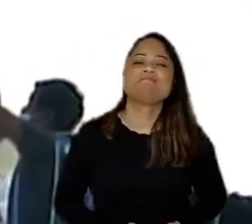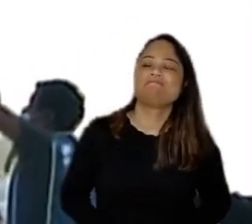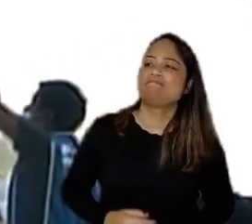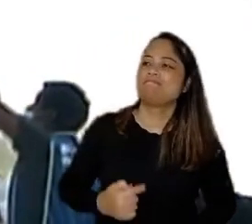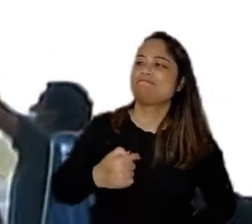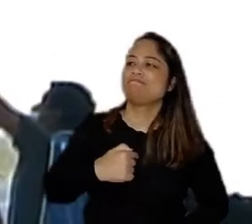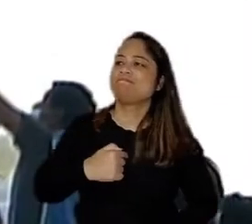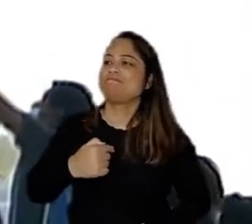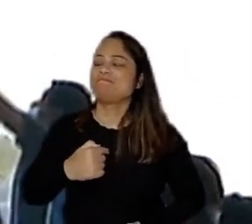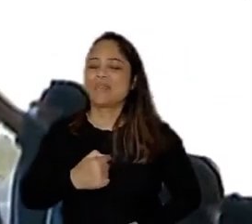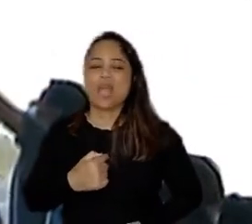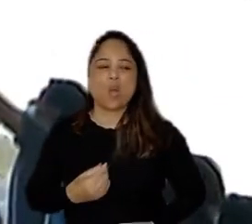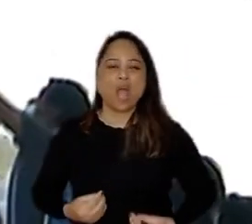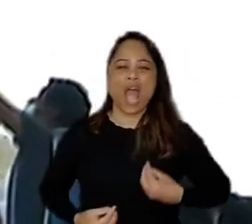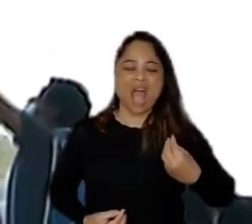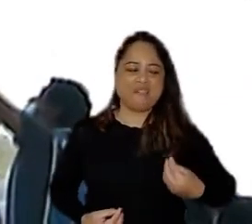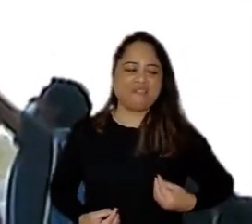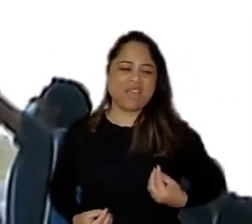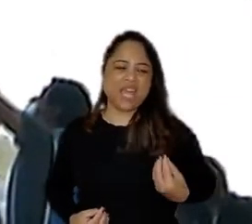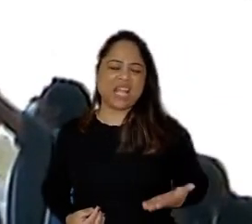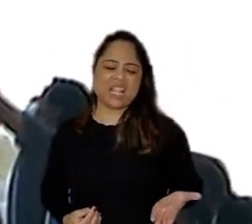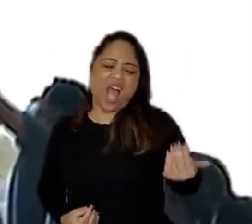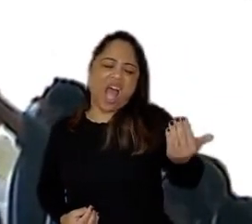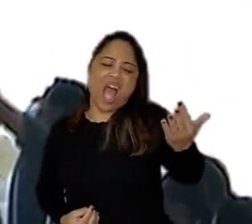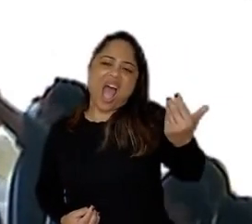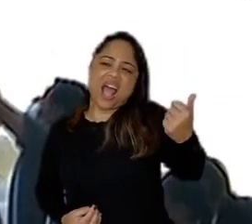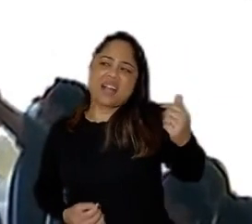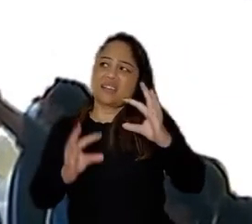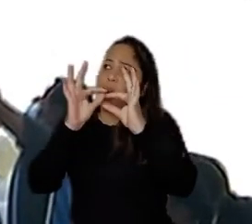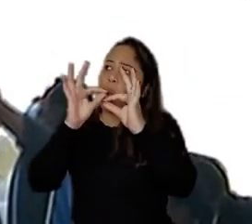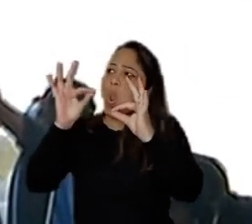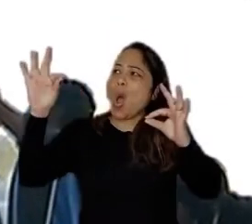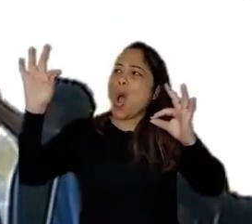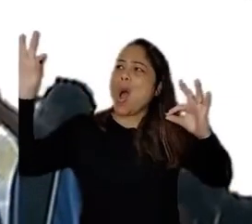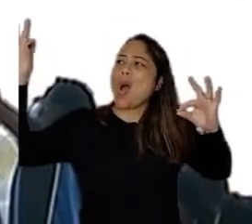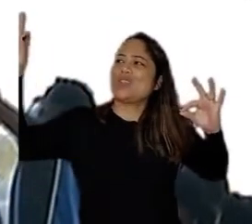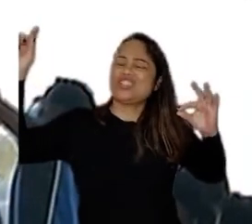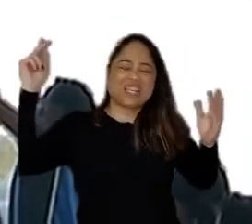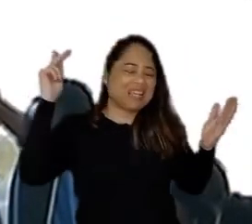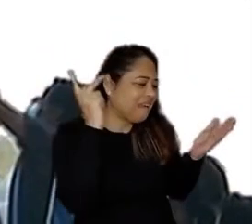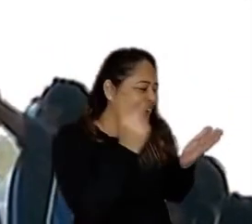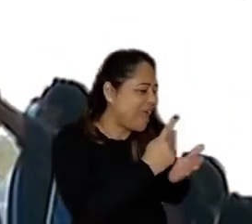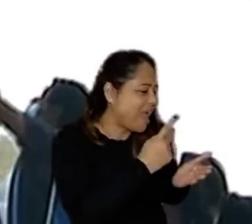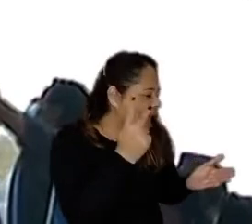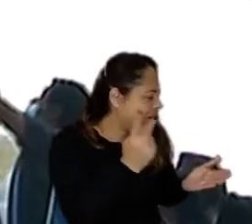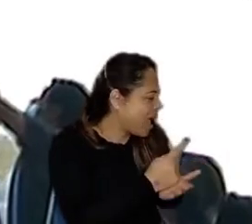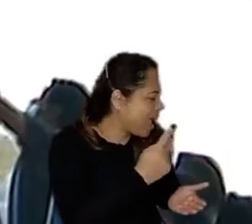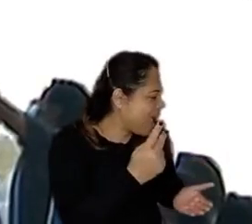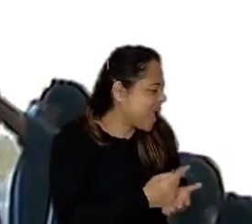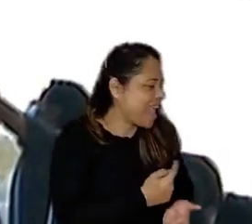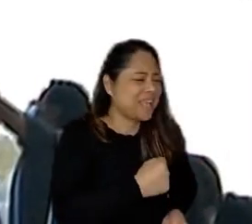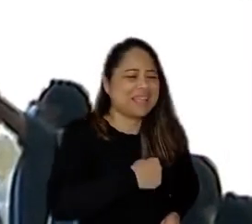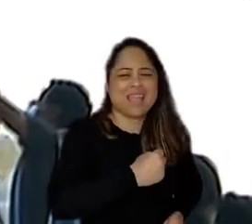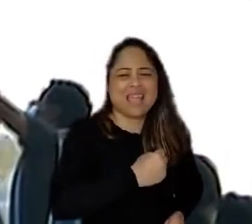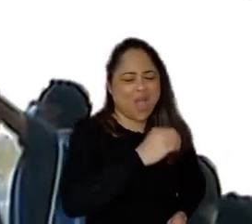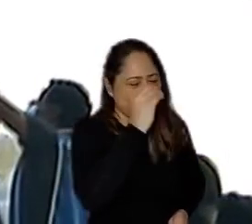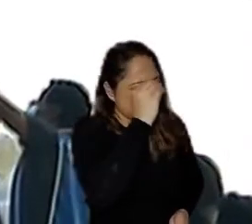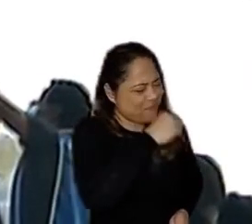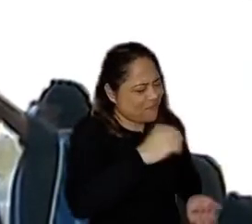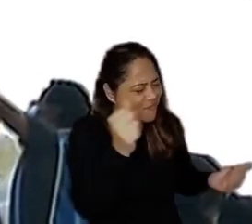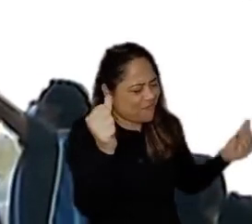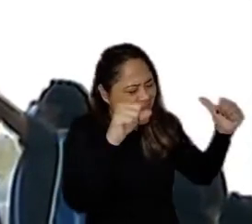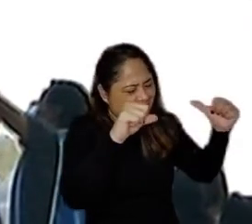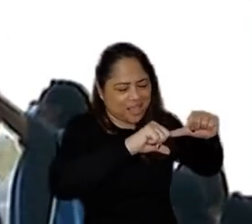Os passos que dei sem você, Sem o Senhor, só só me fracasso. fizeram fracassar. Eu